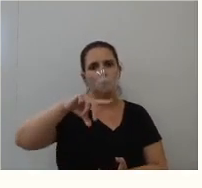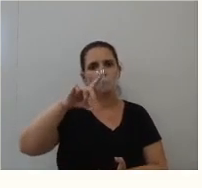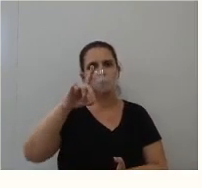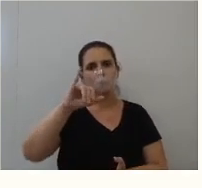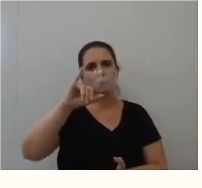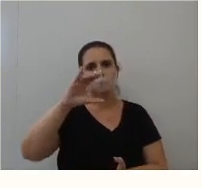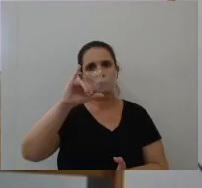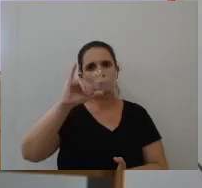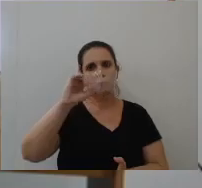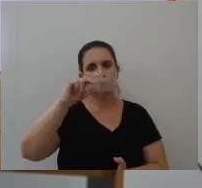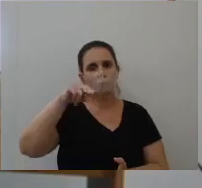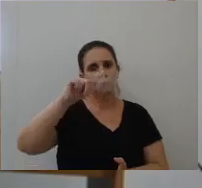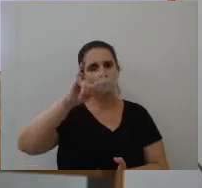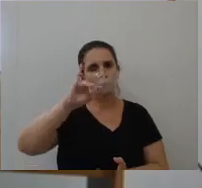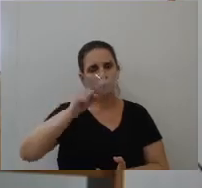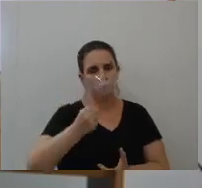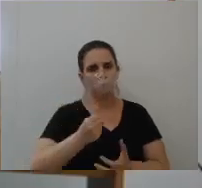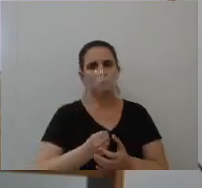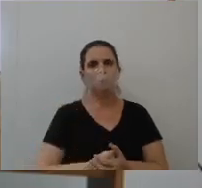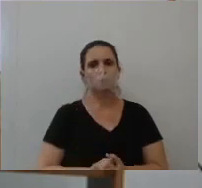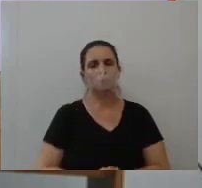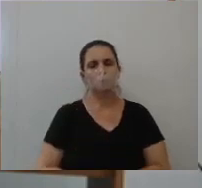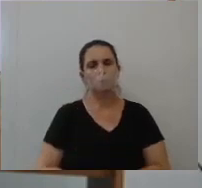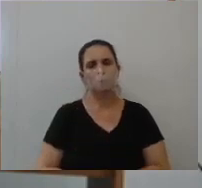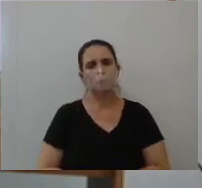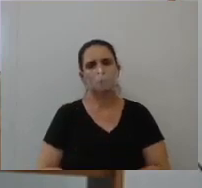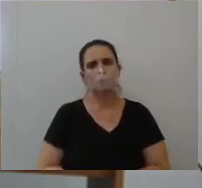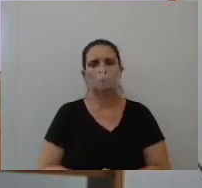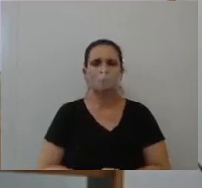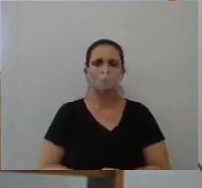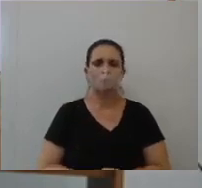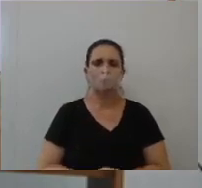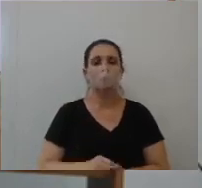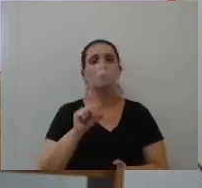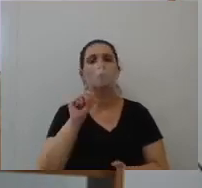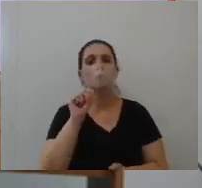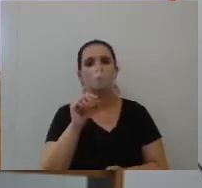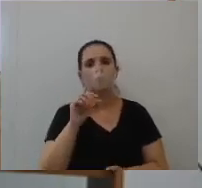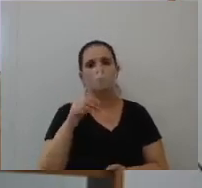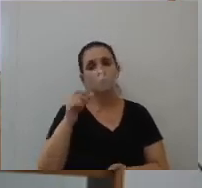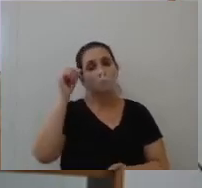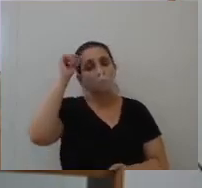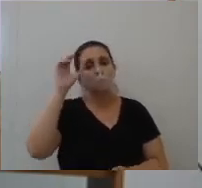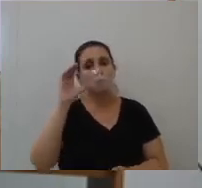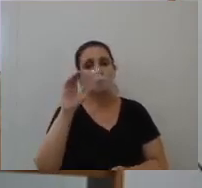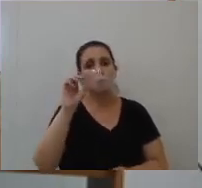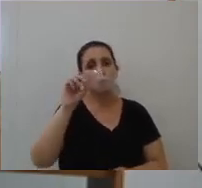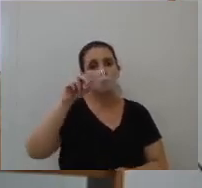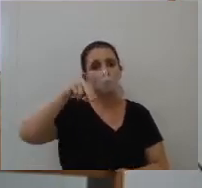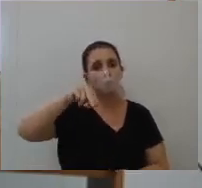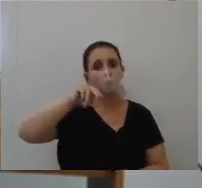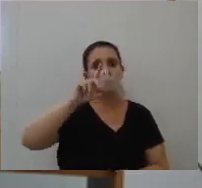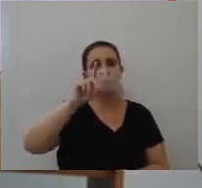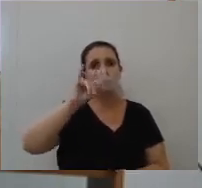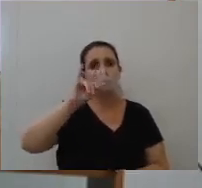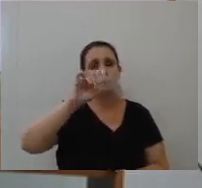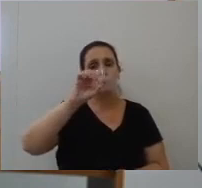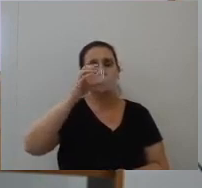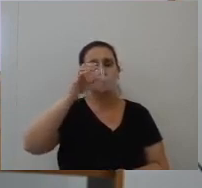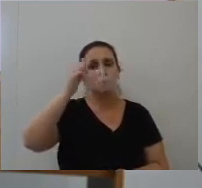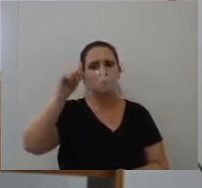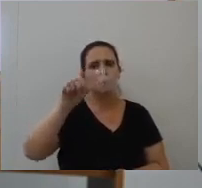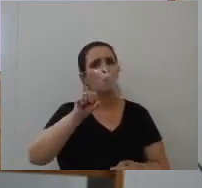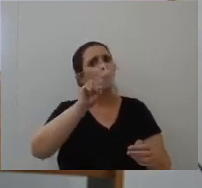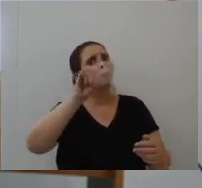condicionais. Como o próprio nome diz, né, gente? Indicam ideia de condição,